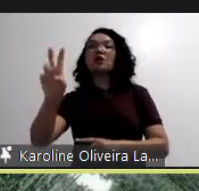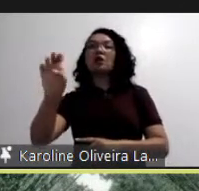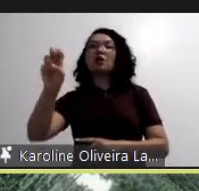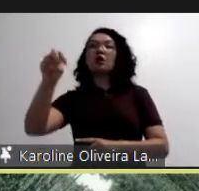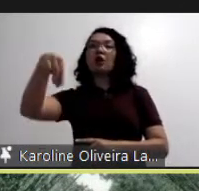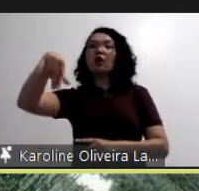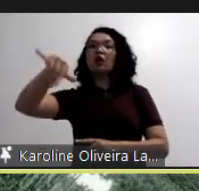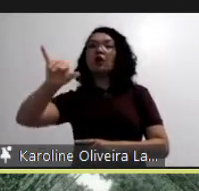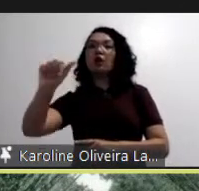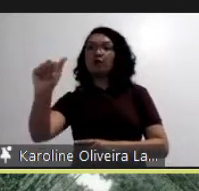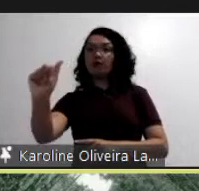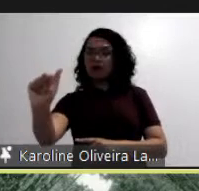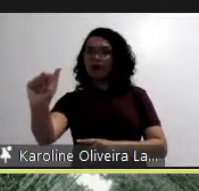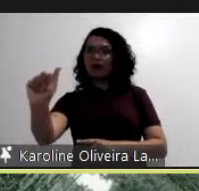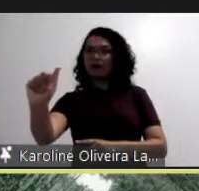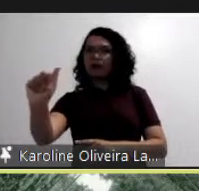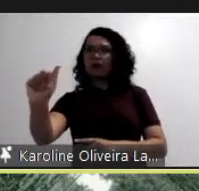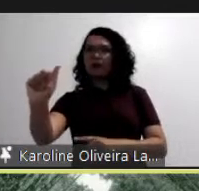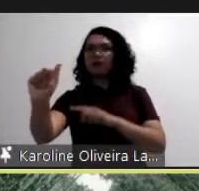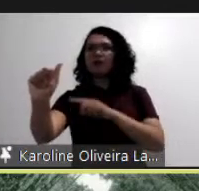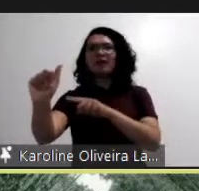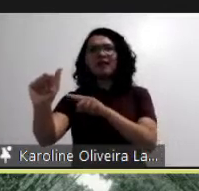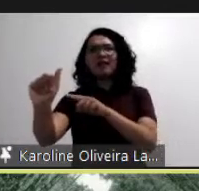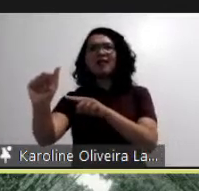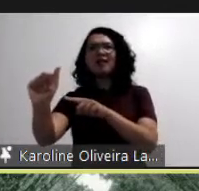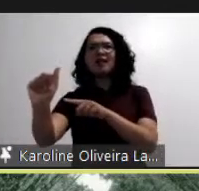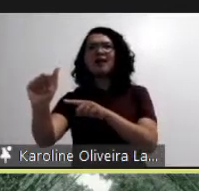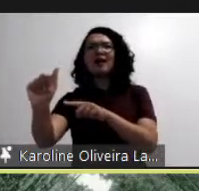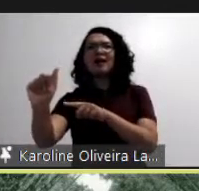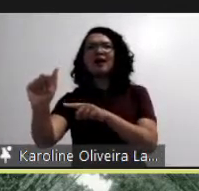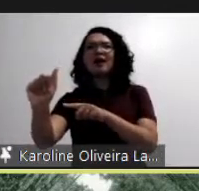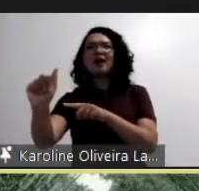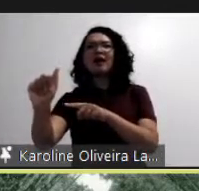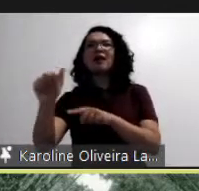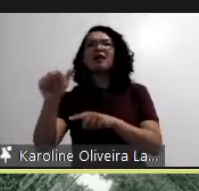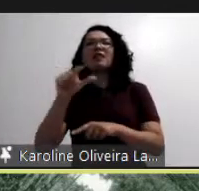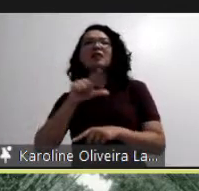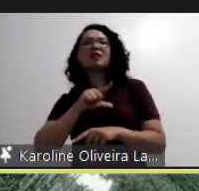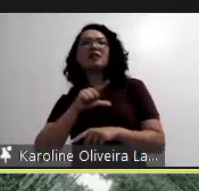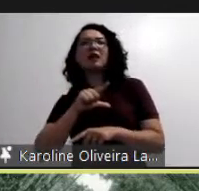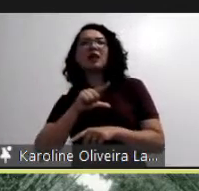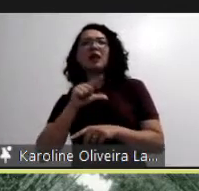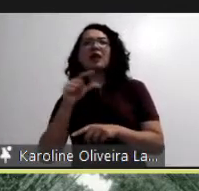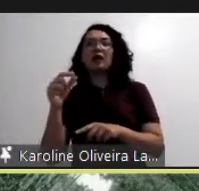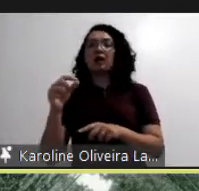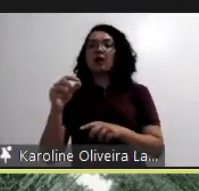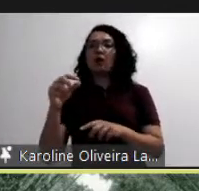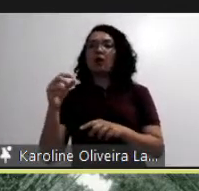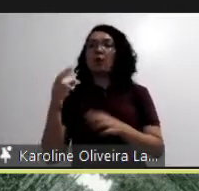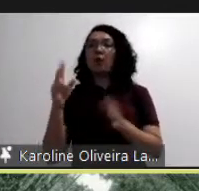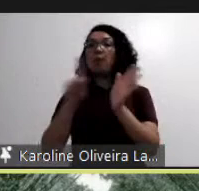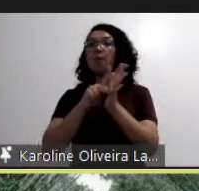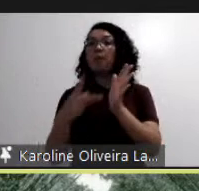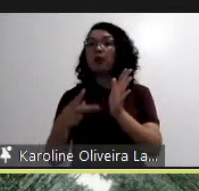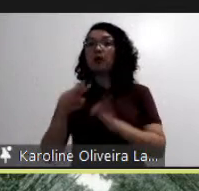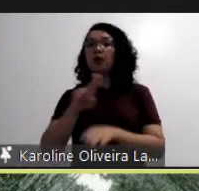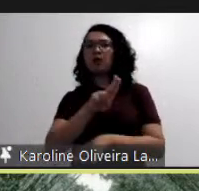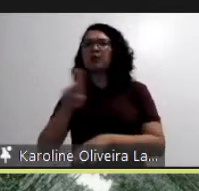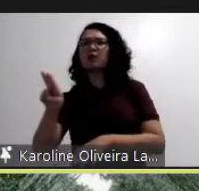que até os nomes são flexionados. Eu não sabia que chamava Hugo Segawa, né, em esloveno. Mas eu estou contando